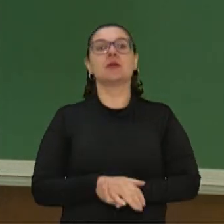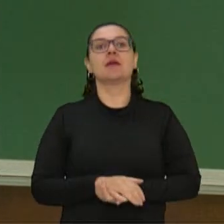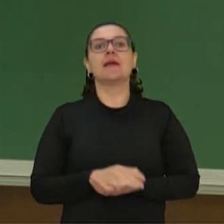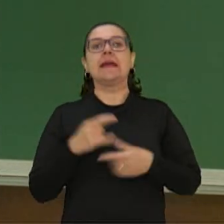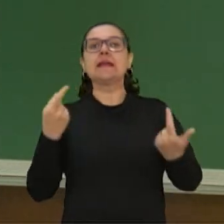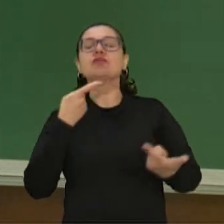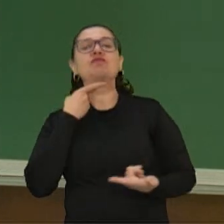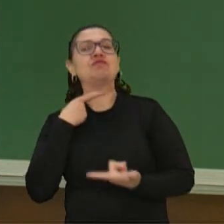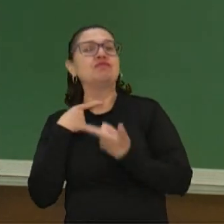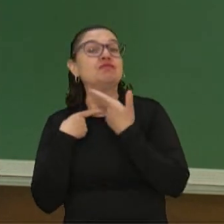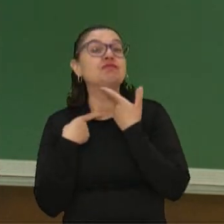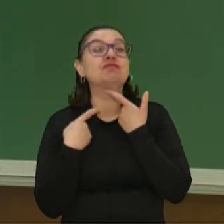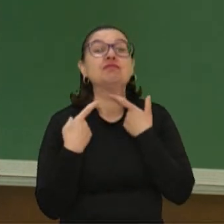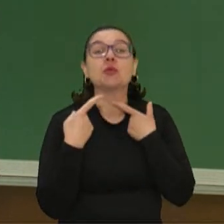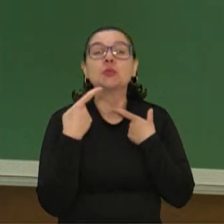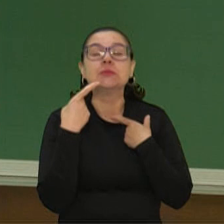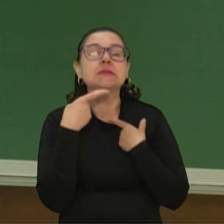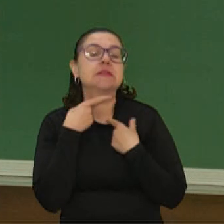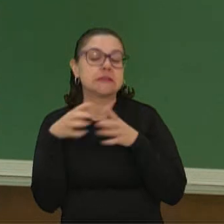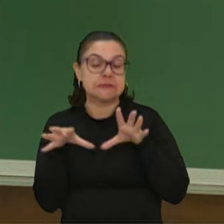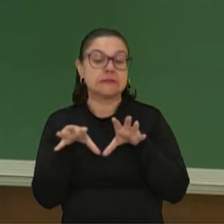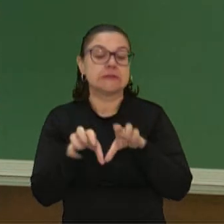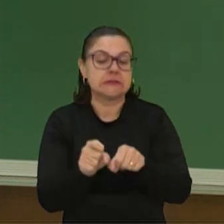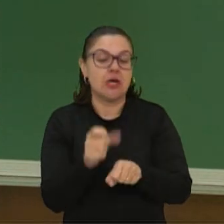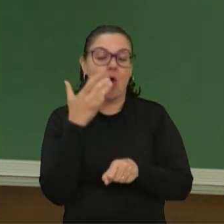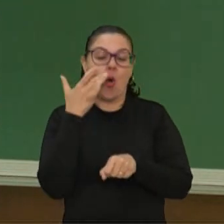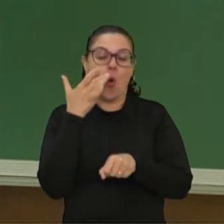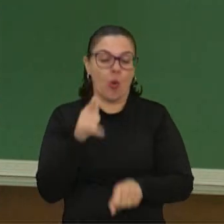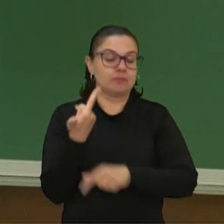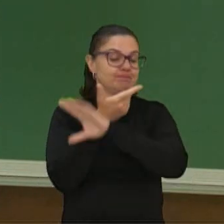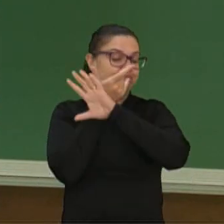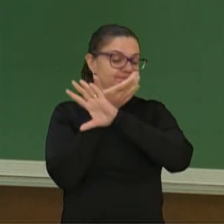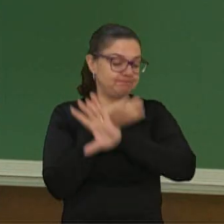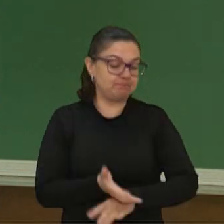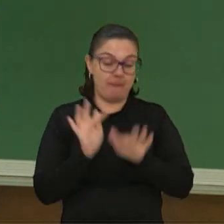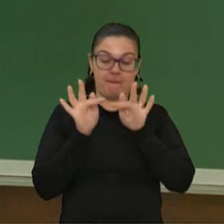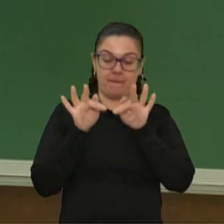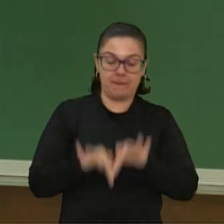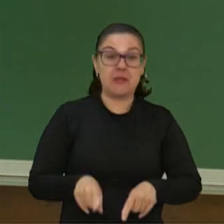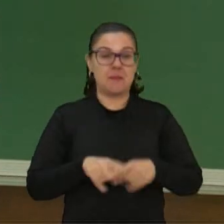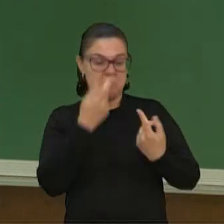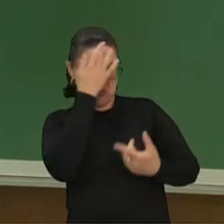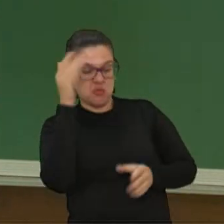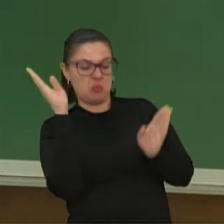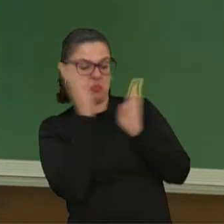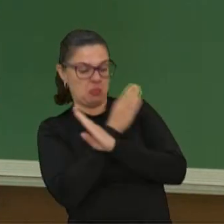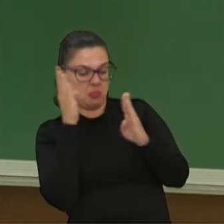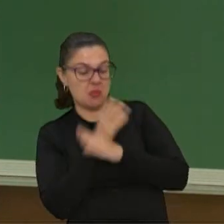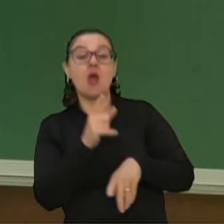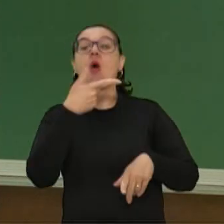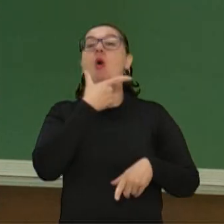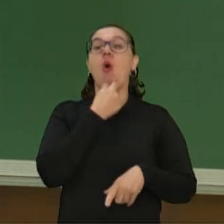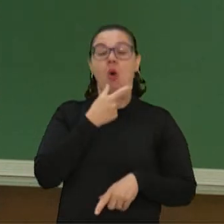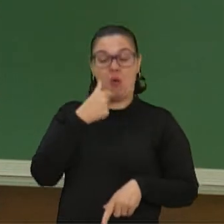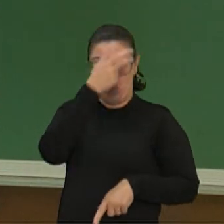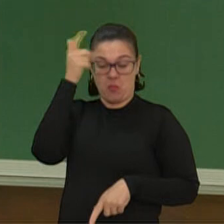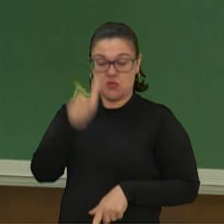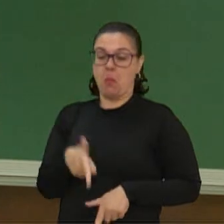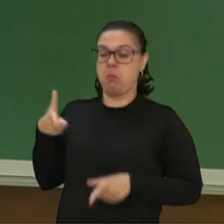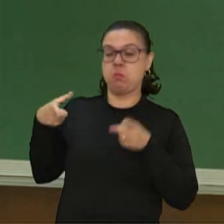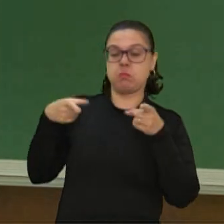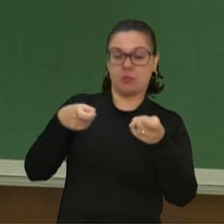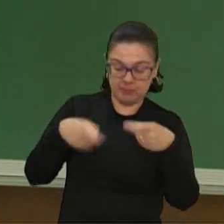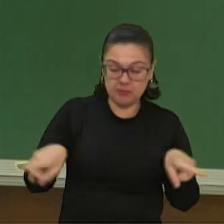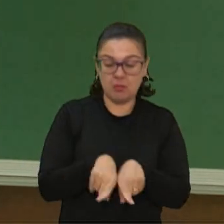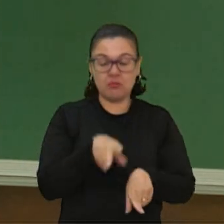Que a sede de ouro é sem cura, e por ela subjugados, os homens matam-se e morrem, ficam